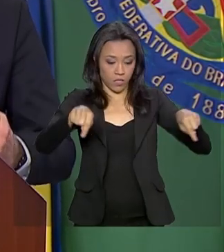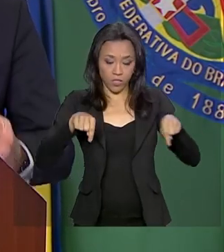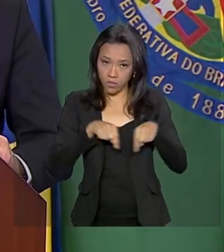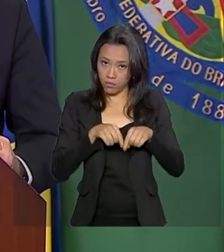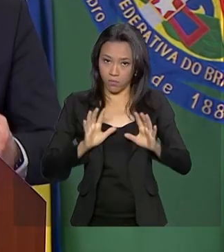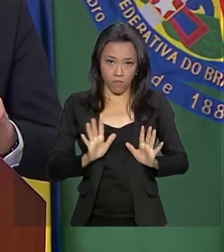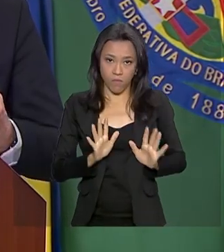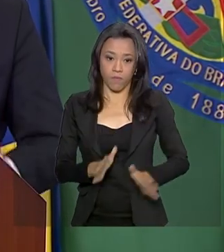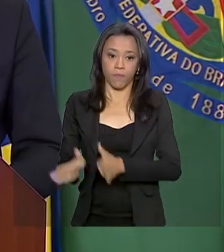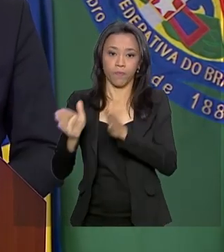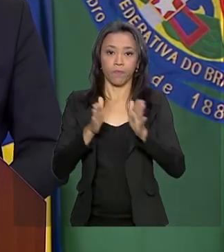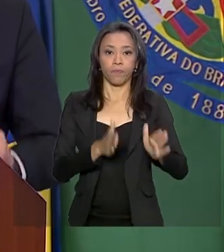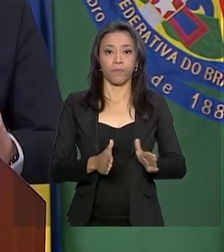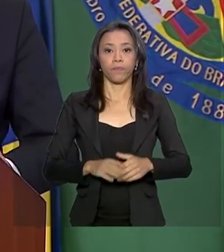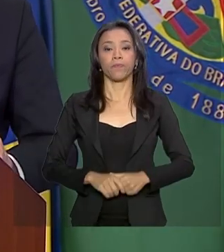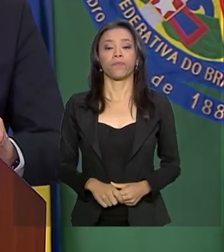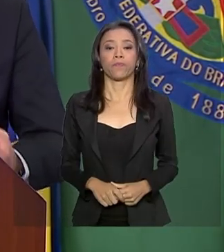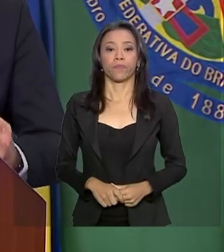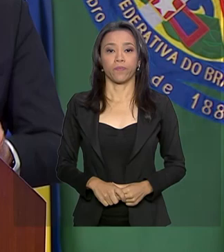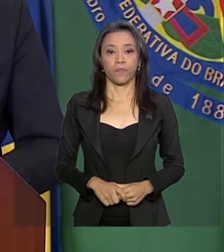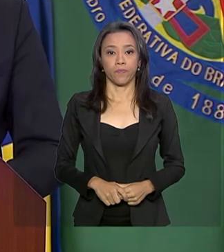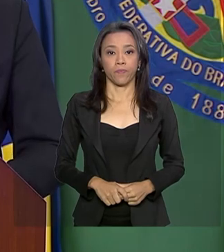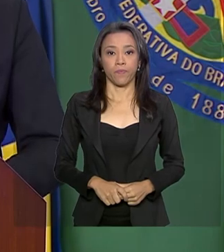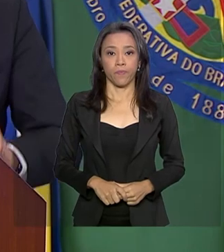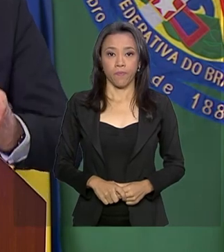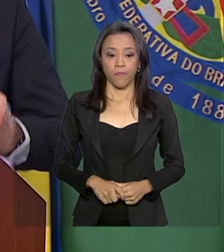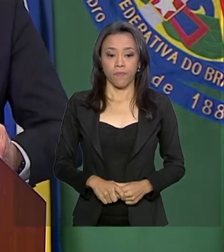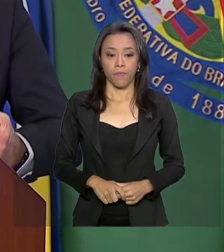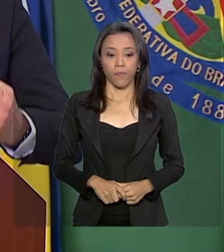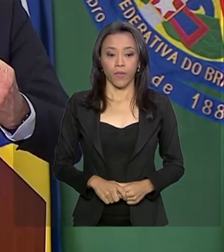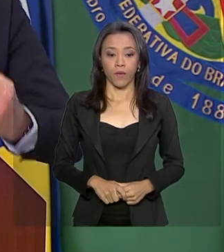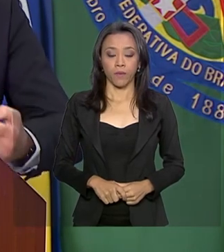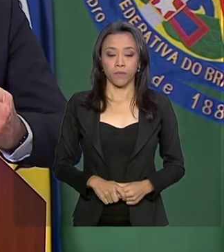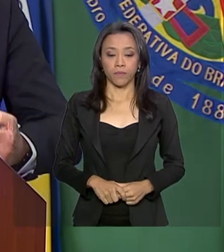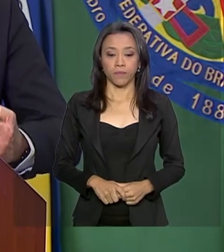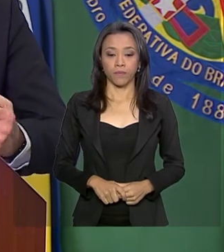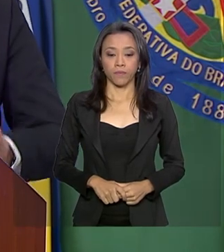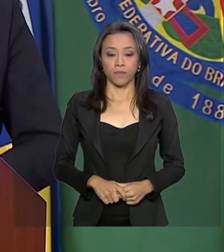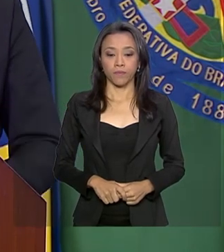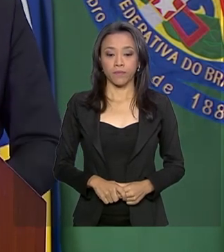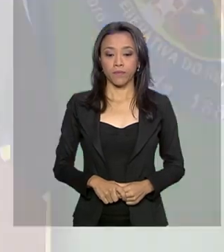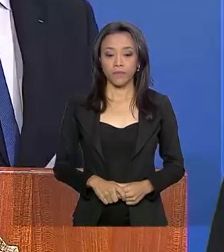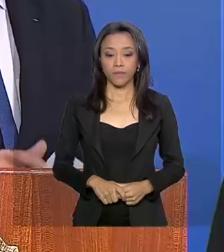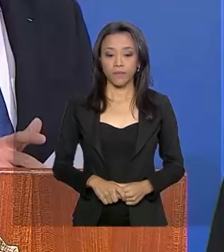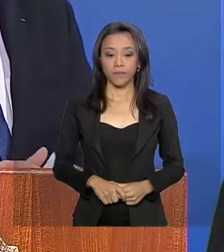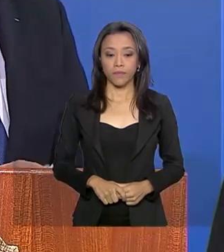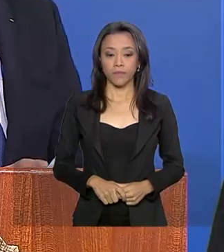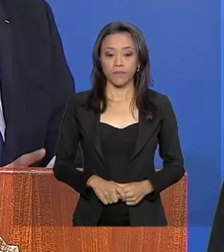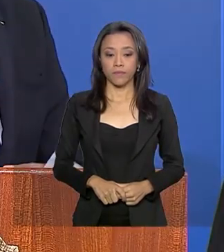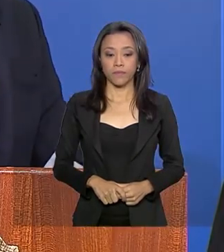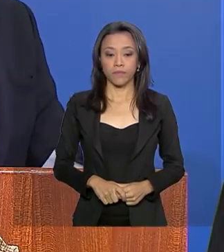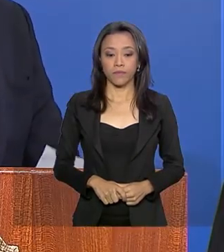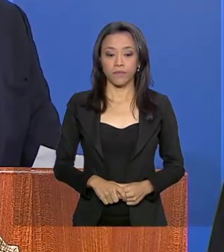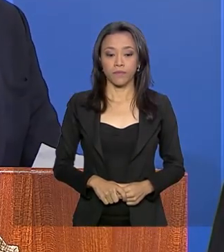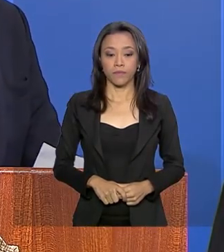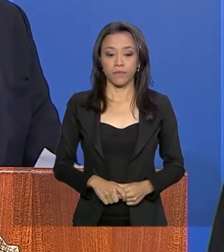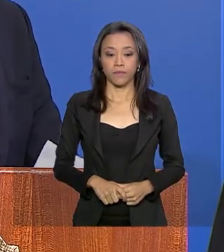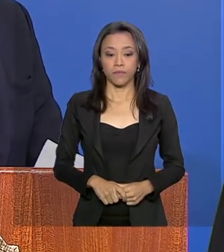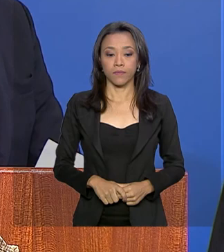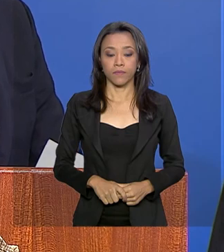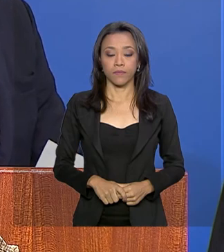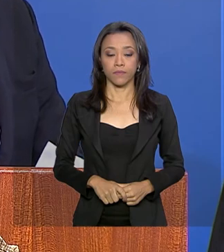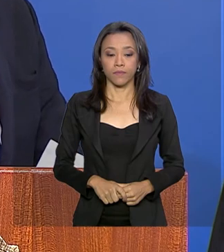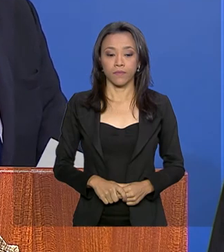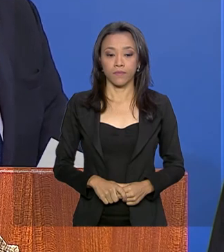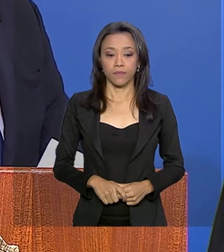todos são iguais. Todos têm que aprender. Todos têm responsabilidade. O que nos tira da miséria